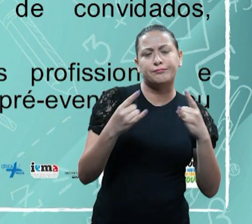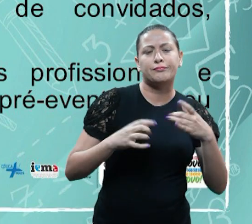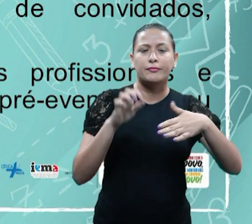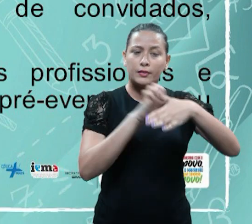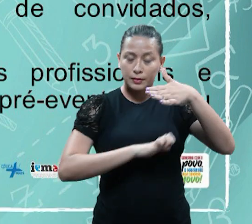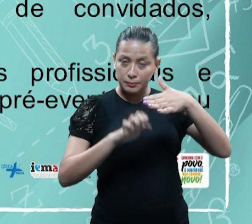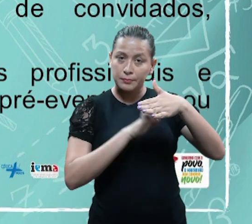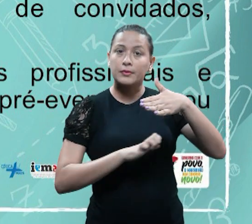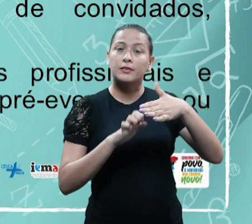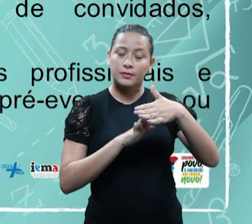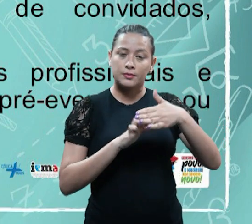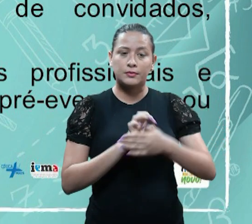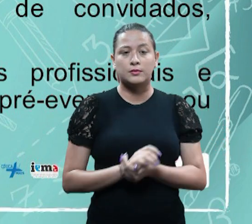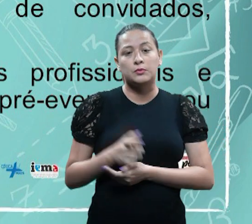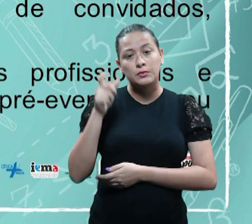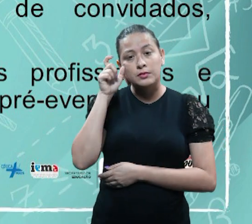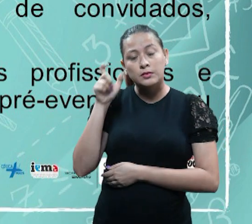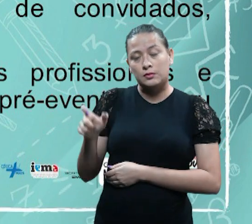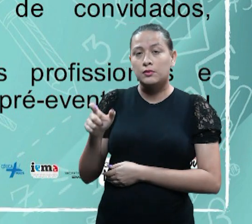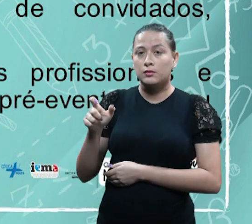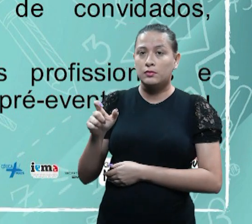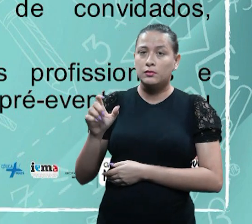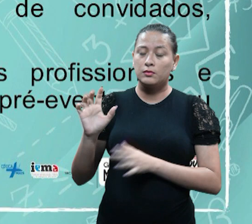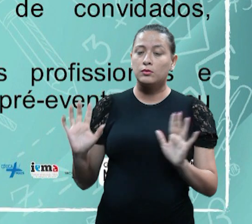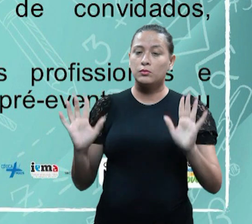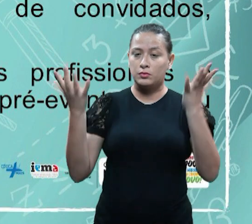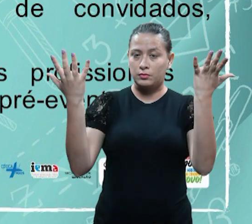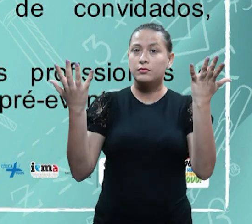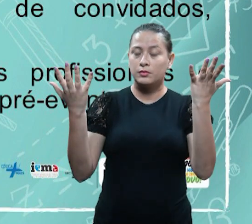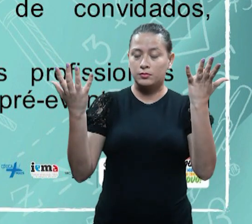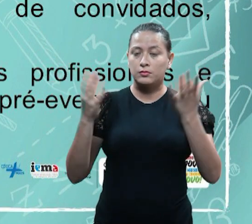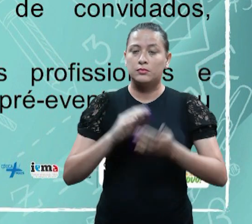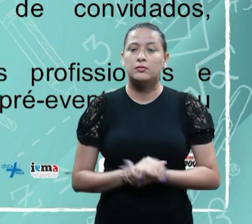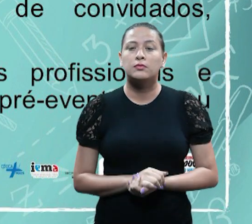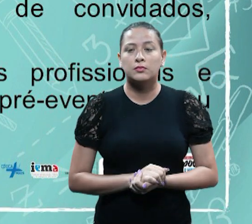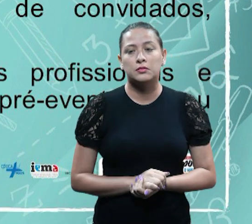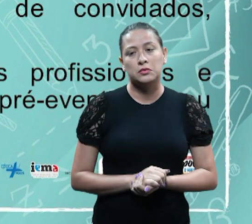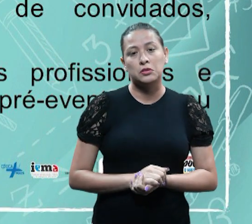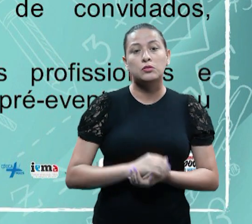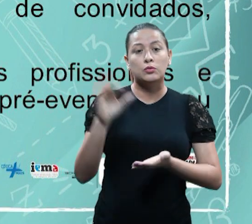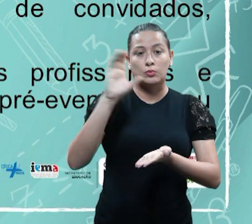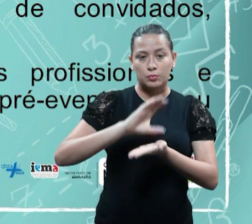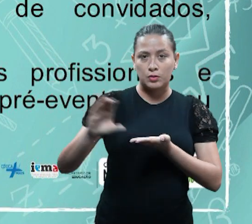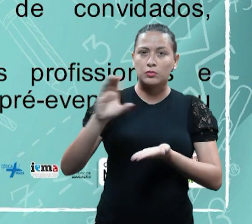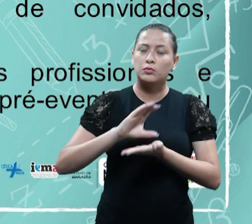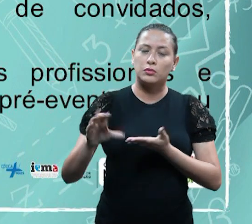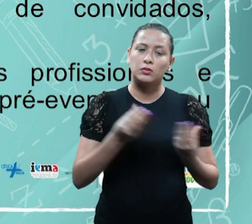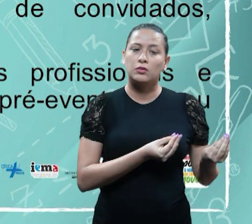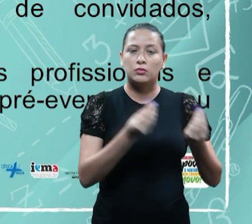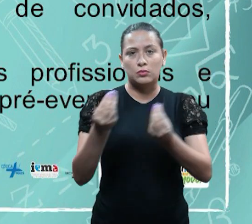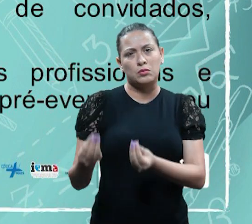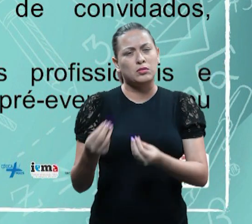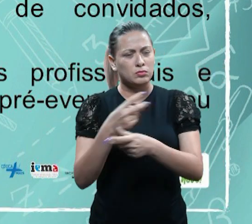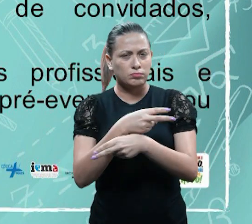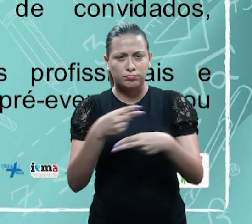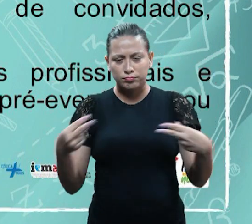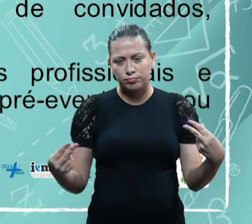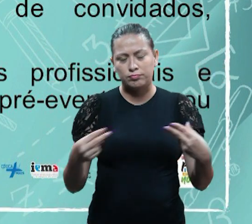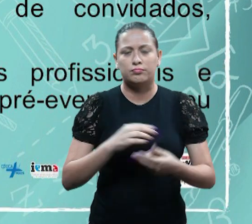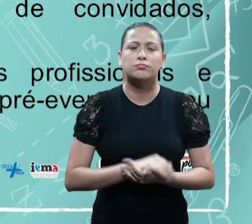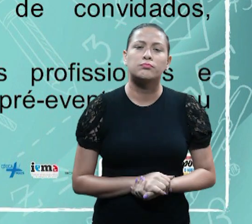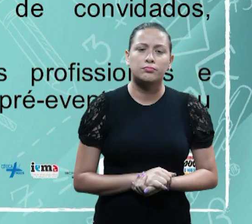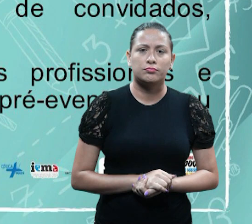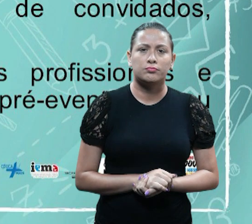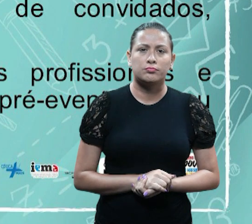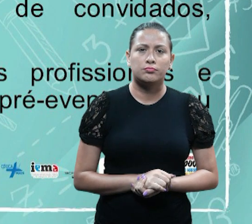interesses voltados nessa execução do evento, que fornecem patrocínio, doações, entre outros, né? Então,